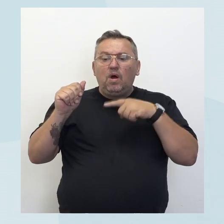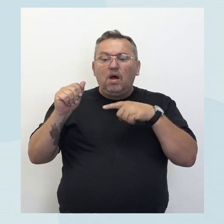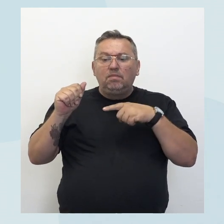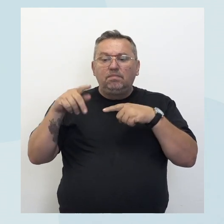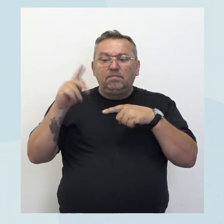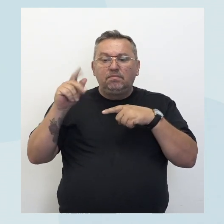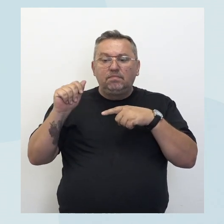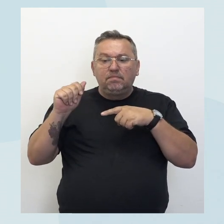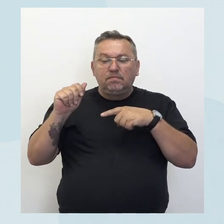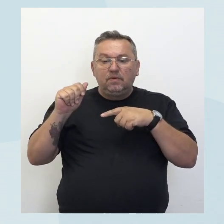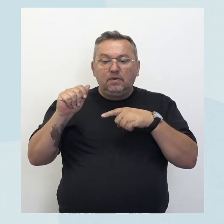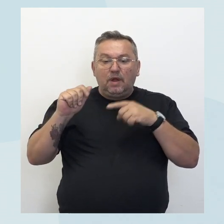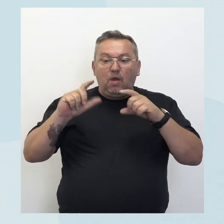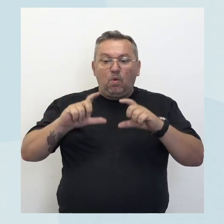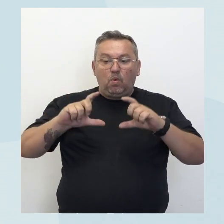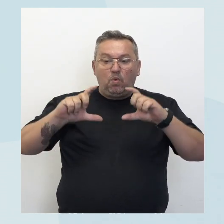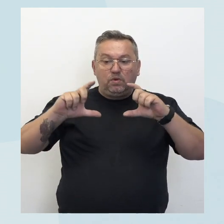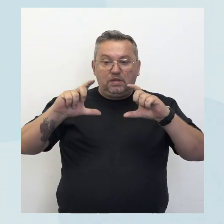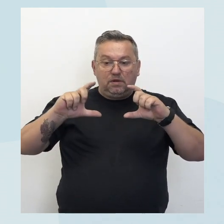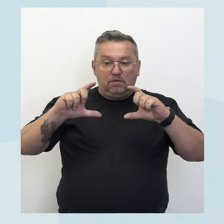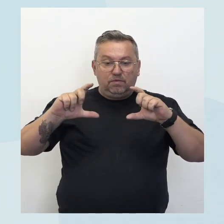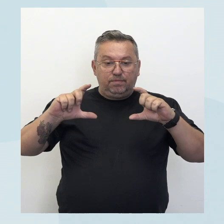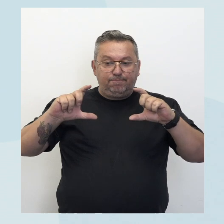a constante de